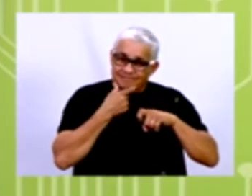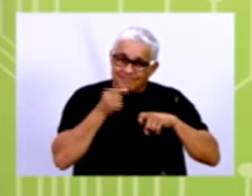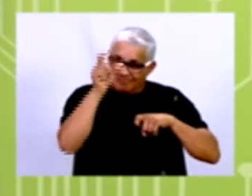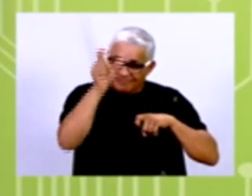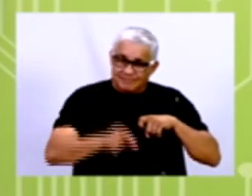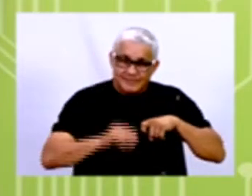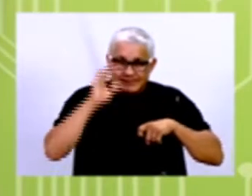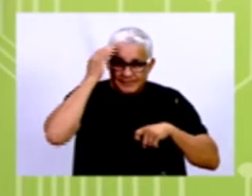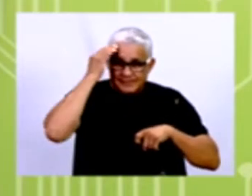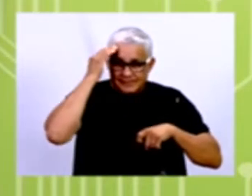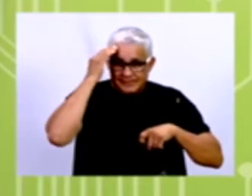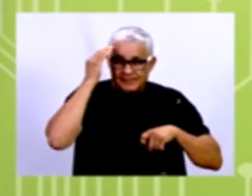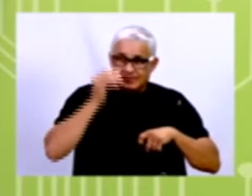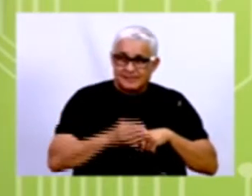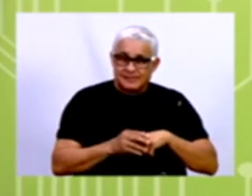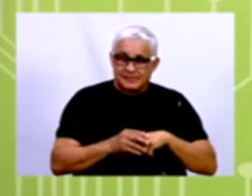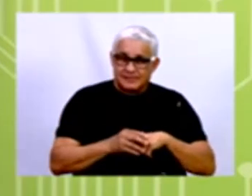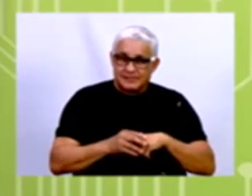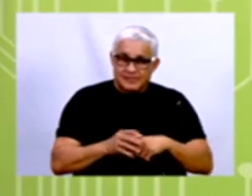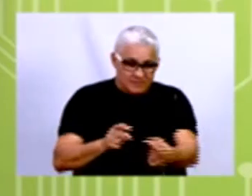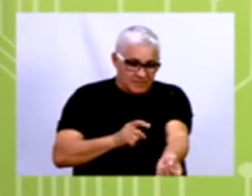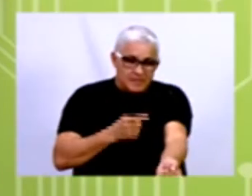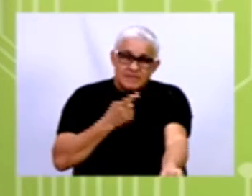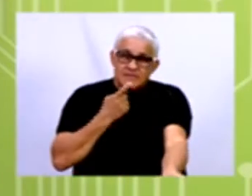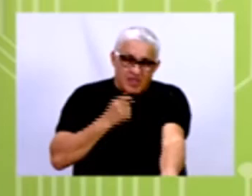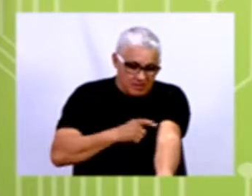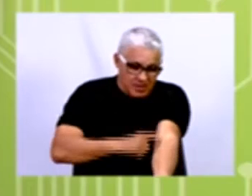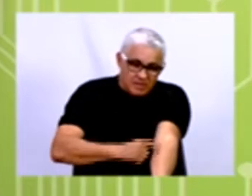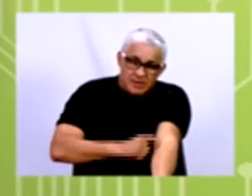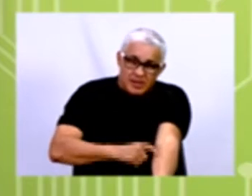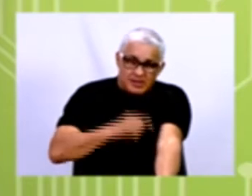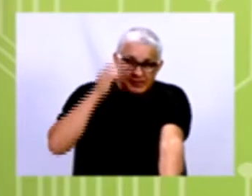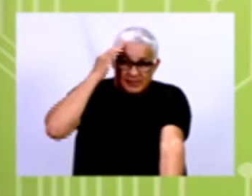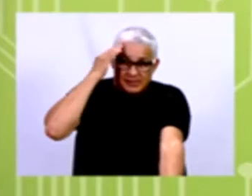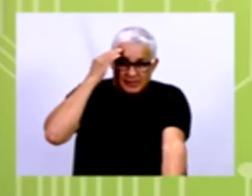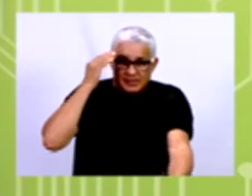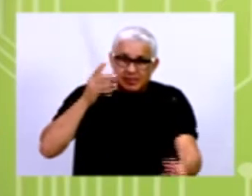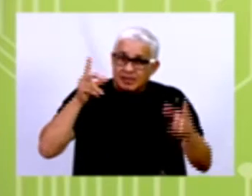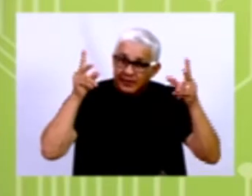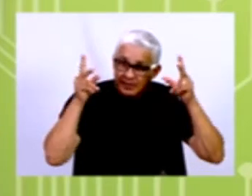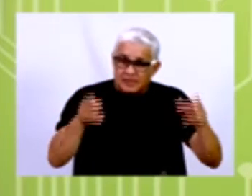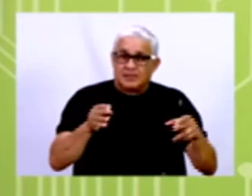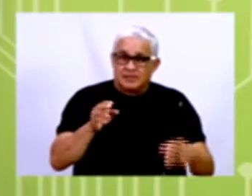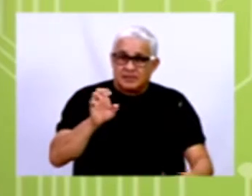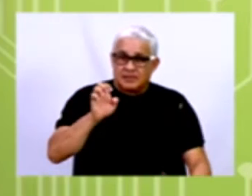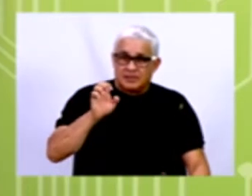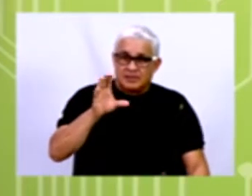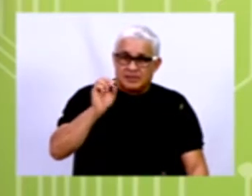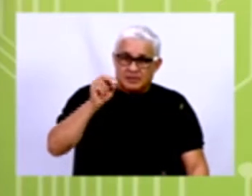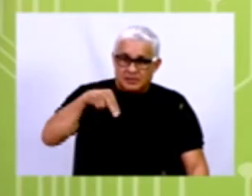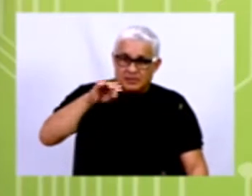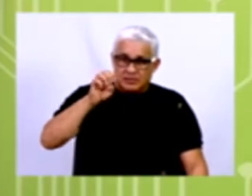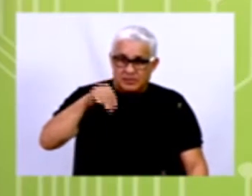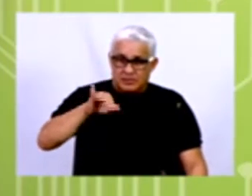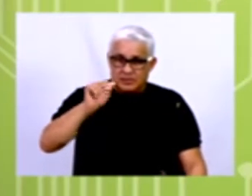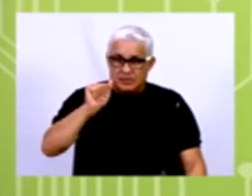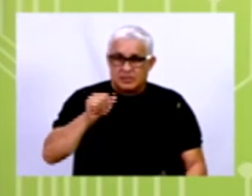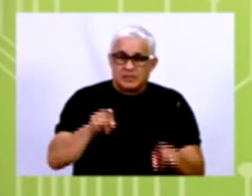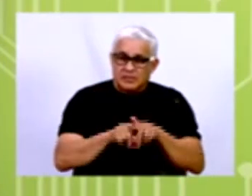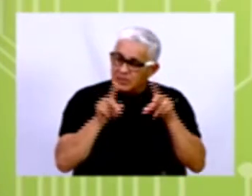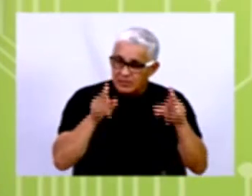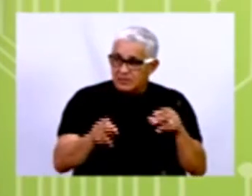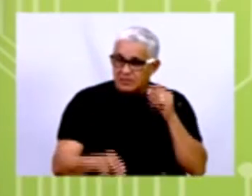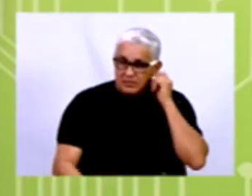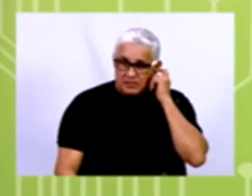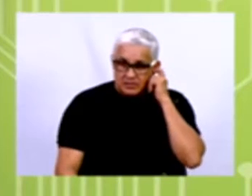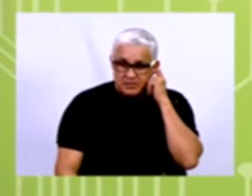entendia da circulação sanguínea, e ao pensar a economia como o sistema com a circulação sanguínea,